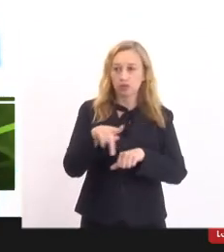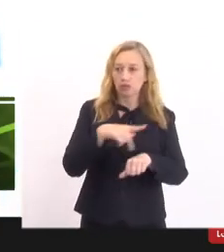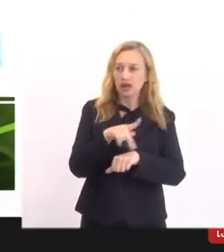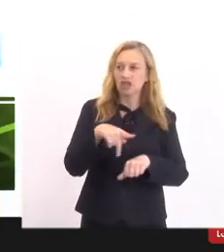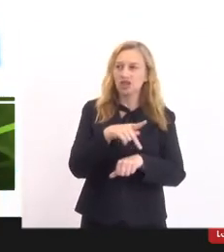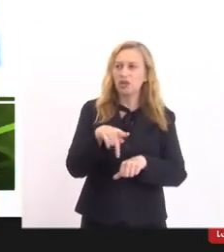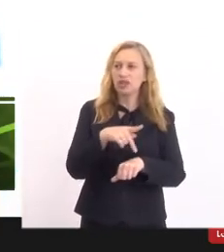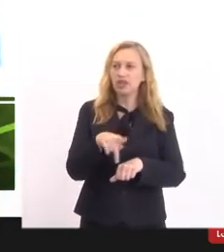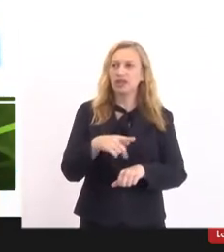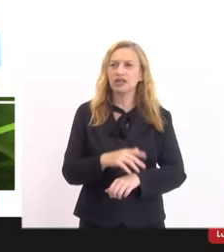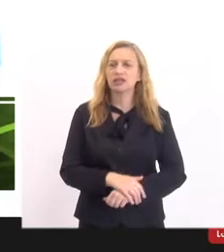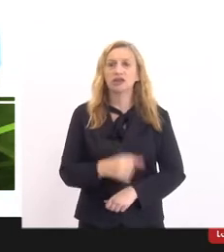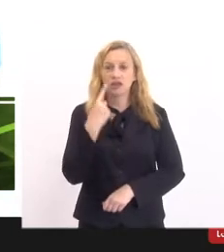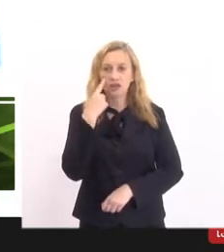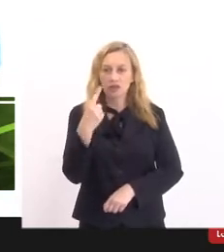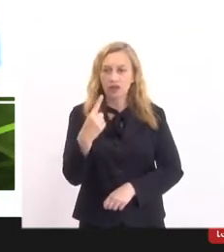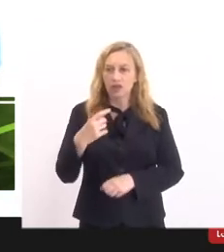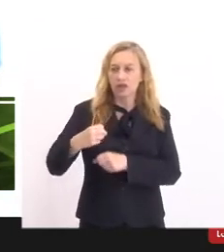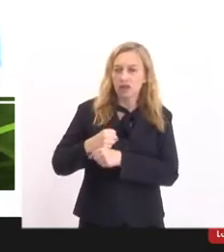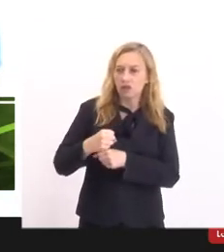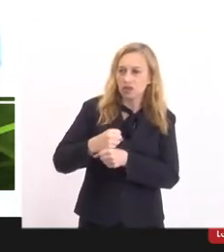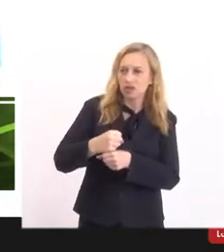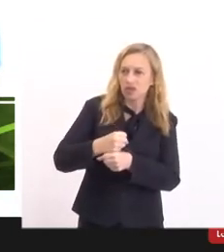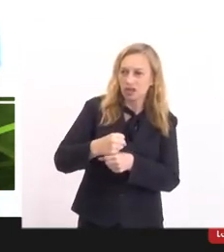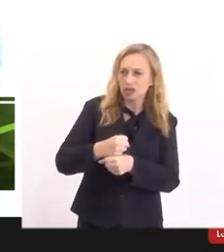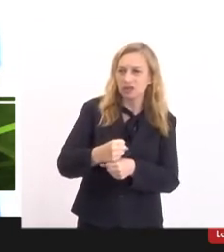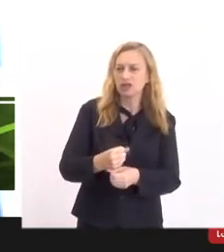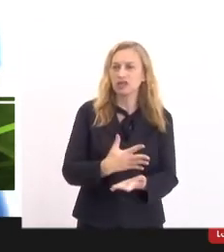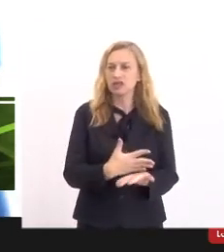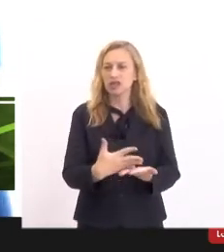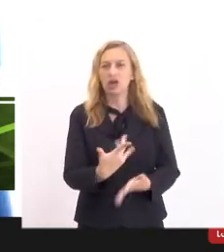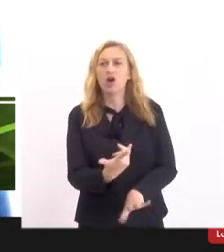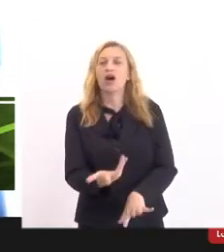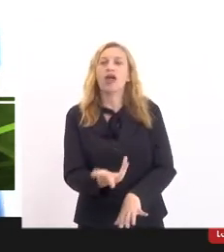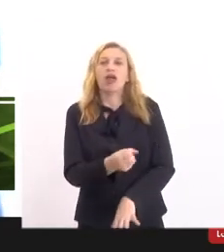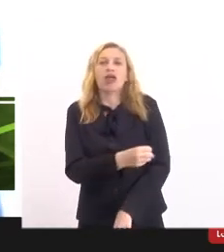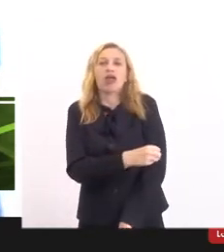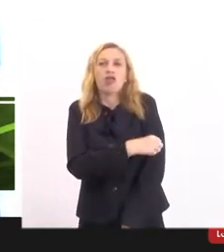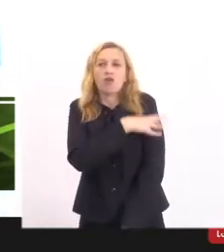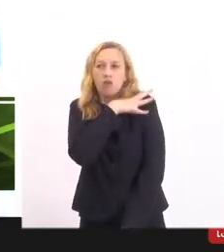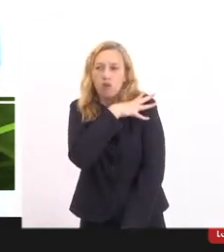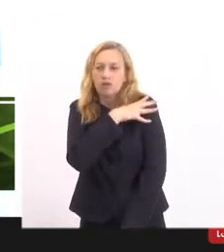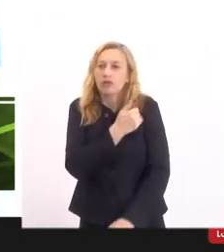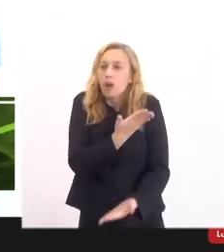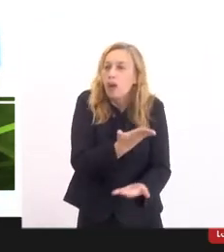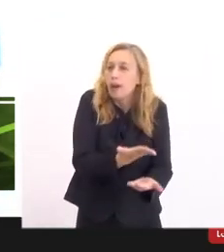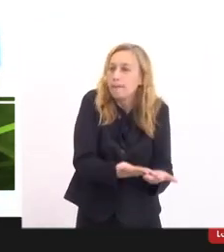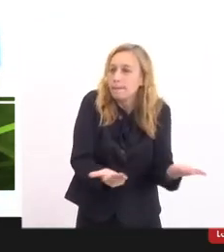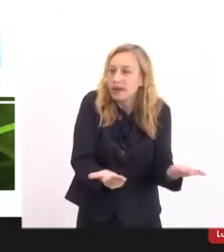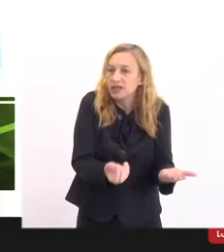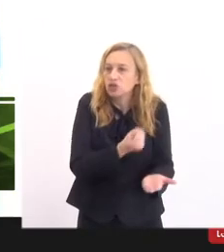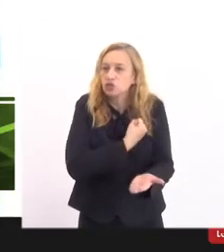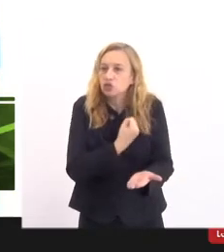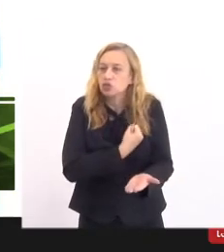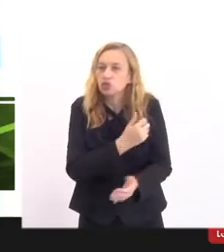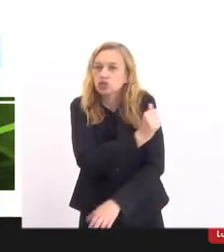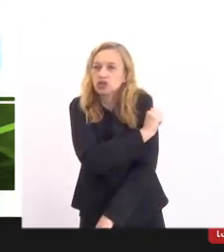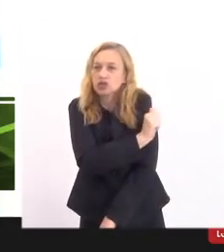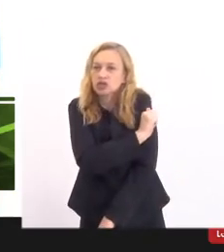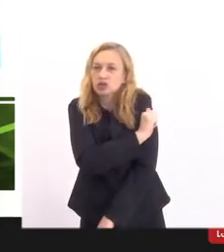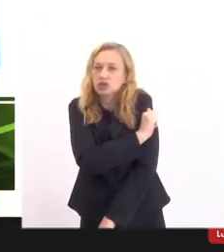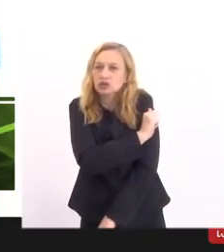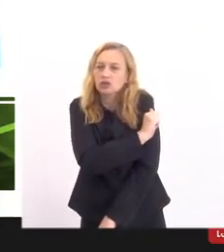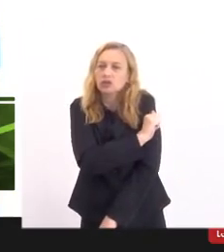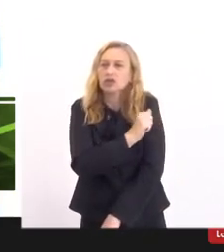que, nos anos iniciais do ensino fundamental, tivemos uma queda no número de alunos, 6,